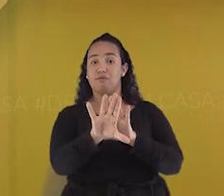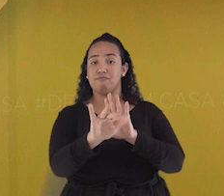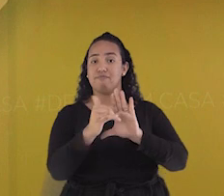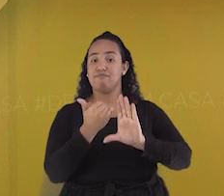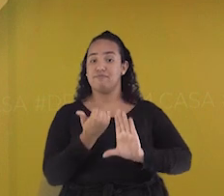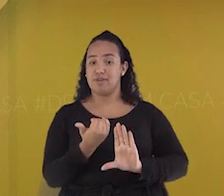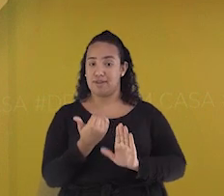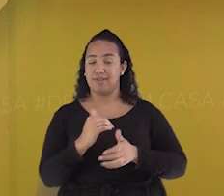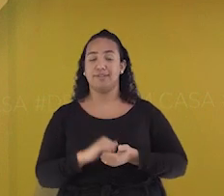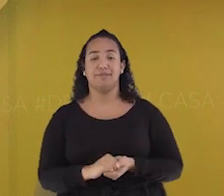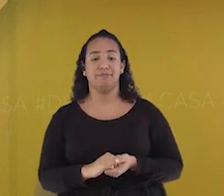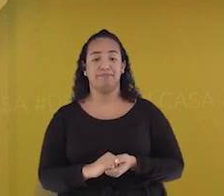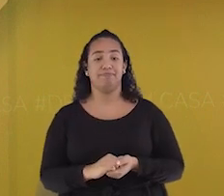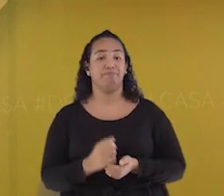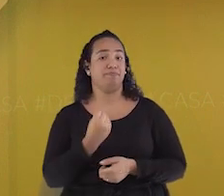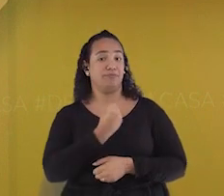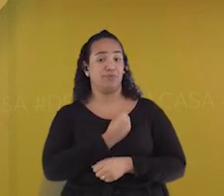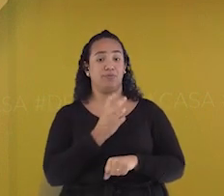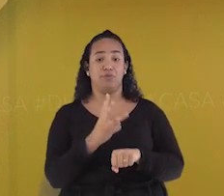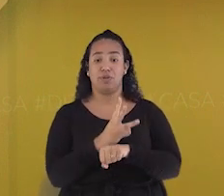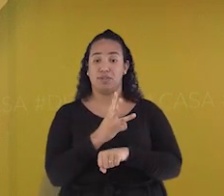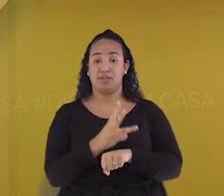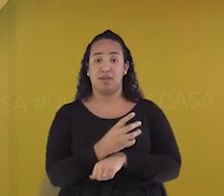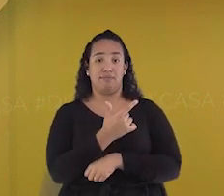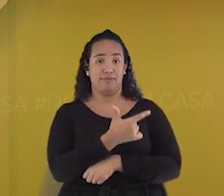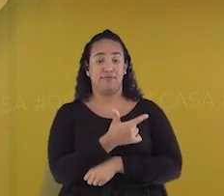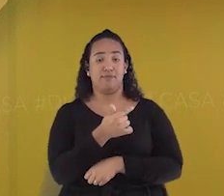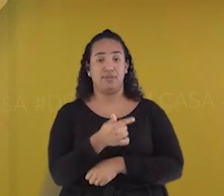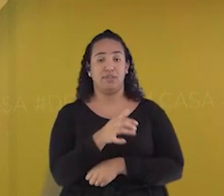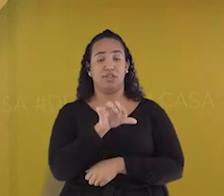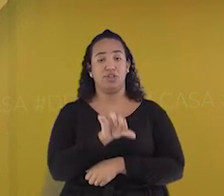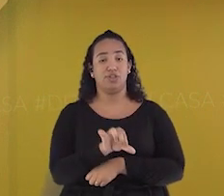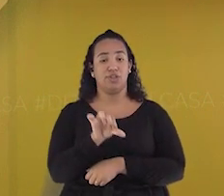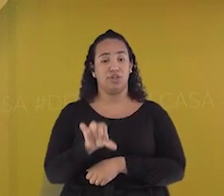construiu através do nosso WhatsApp, que é o